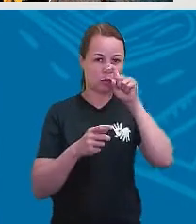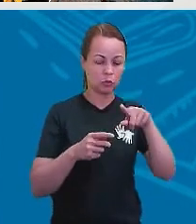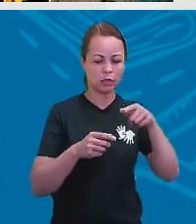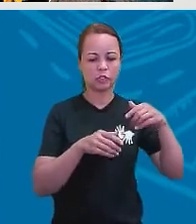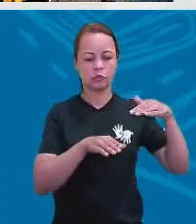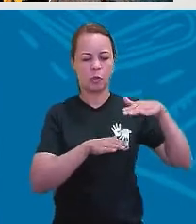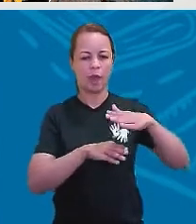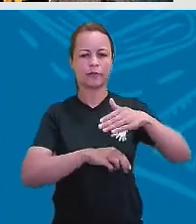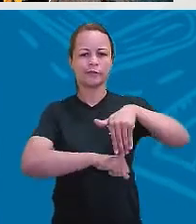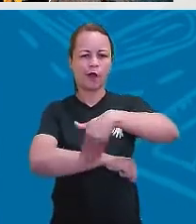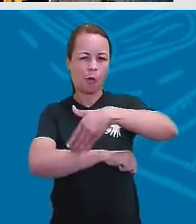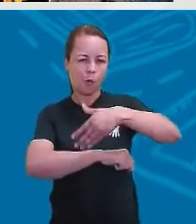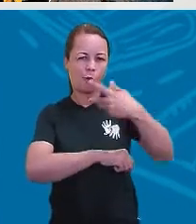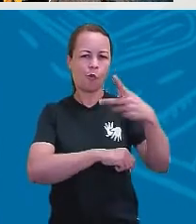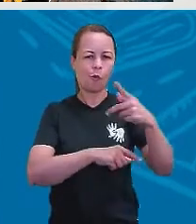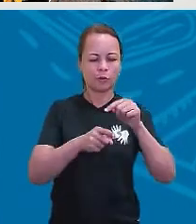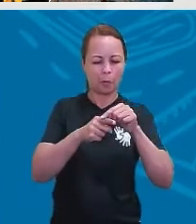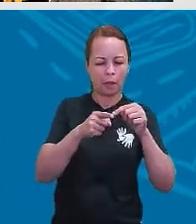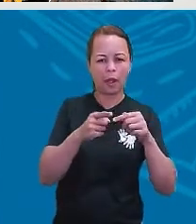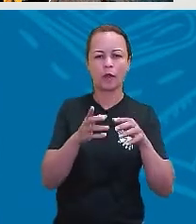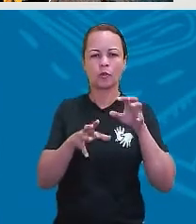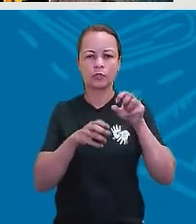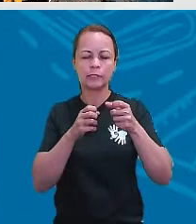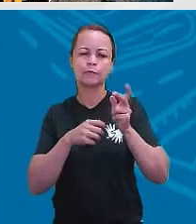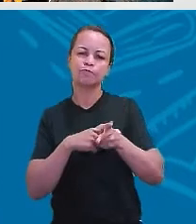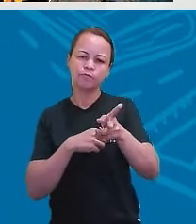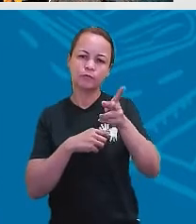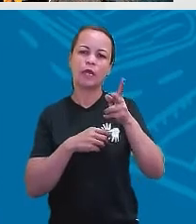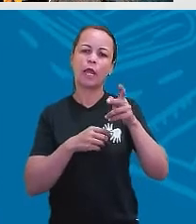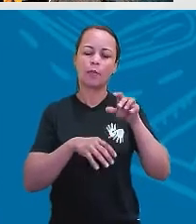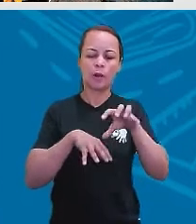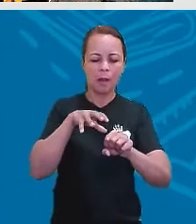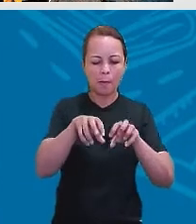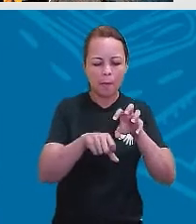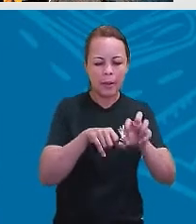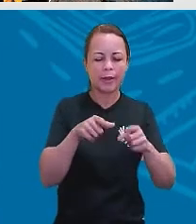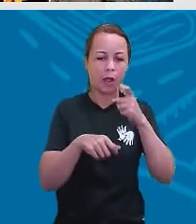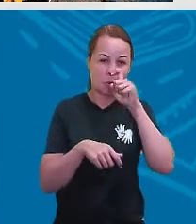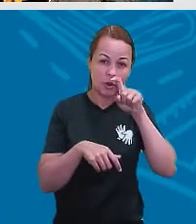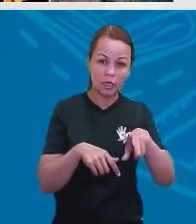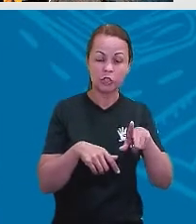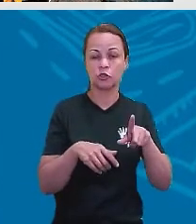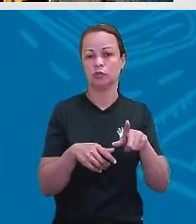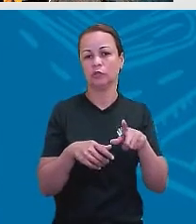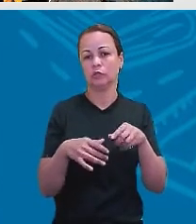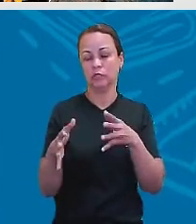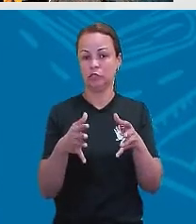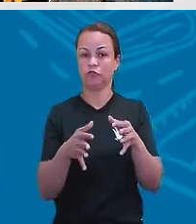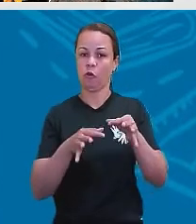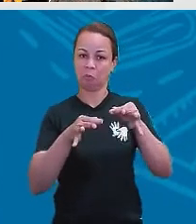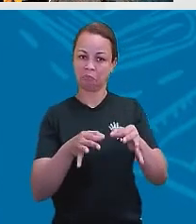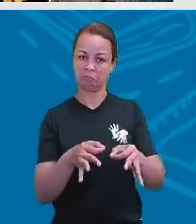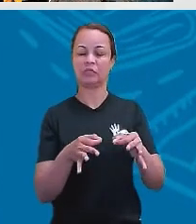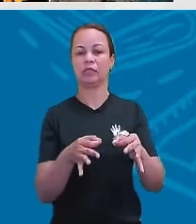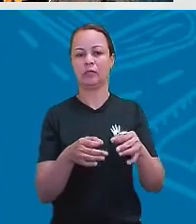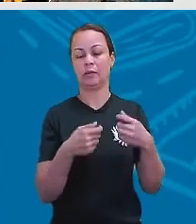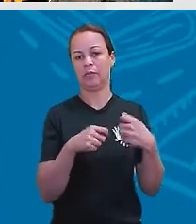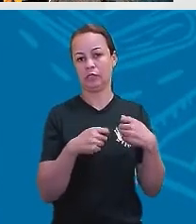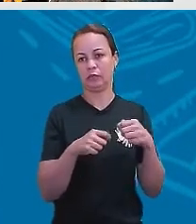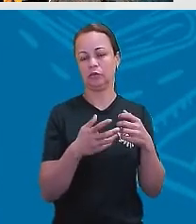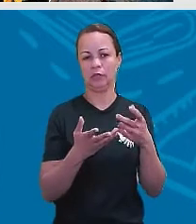com certa frequência, para fazer a coleta e a retirada desse lixo, né? Que de forma ideal deveria ser um lixo,